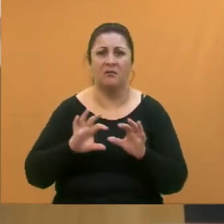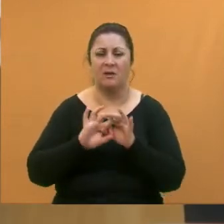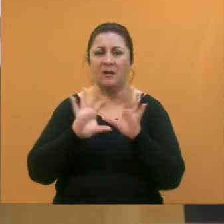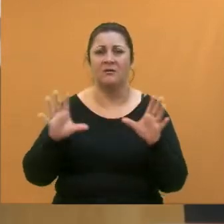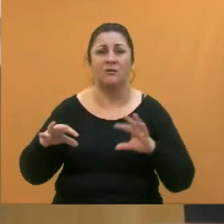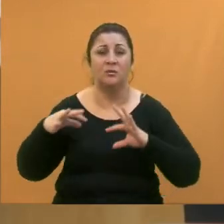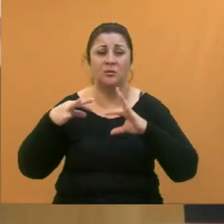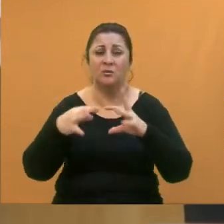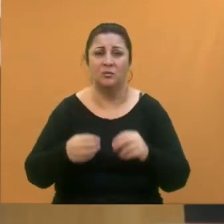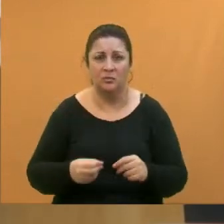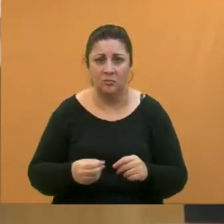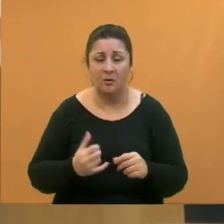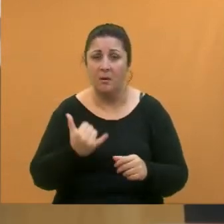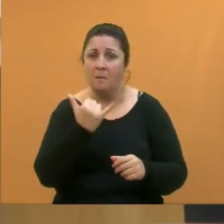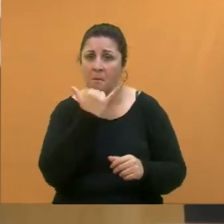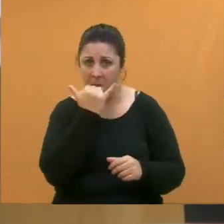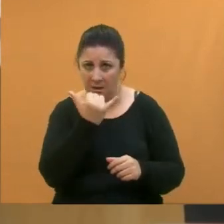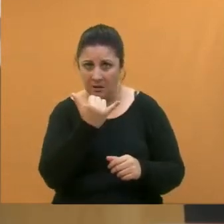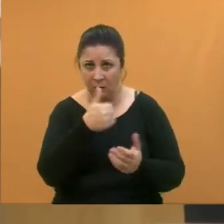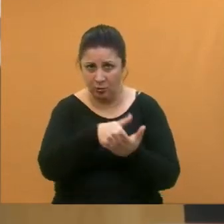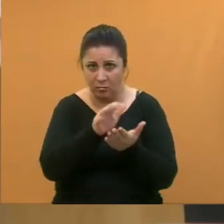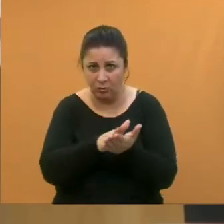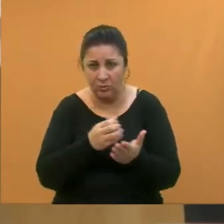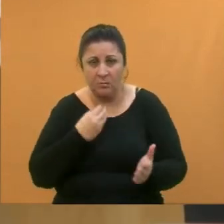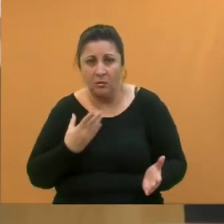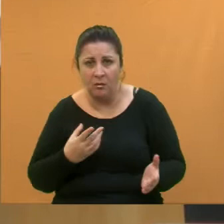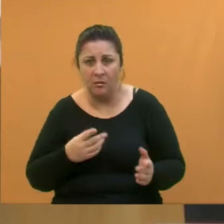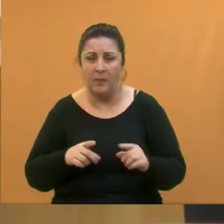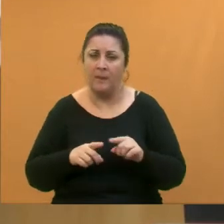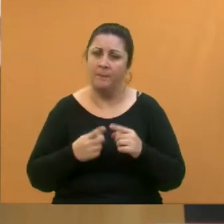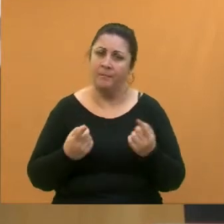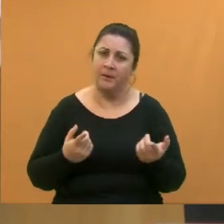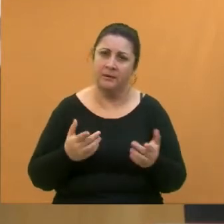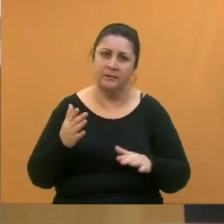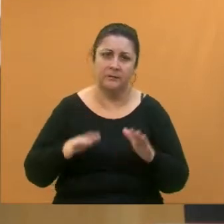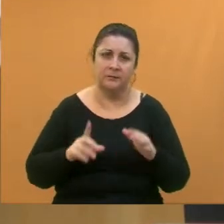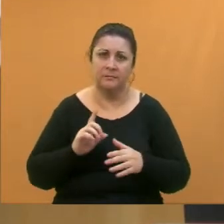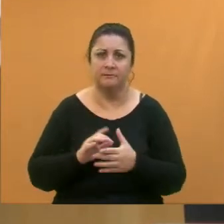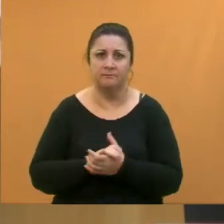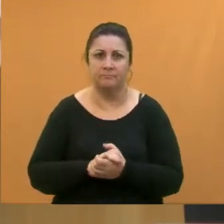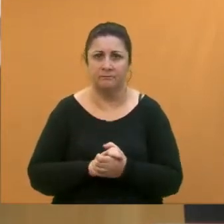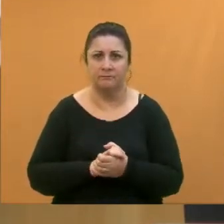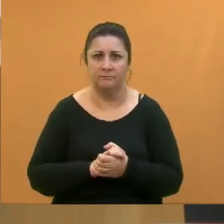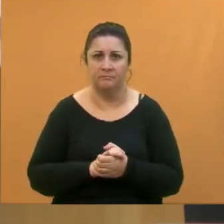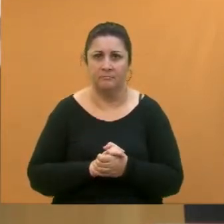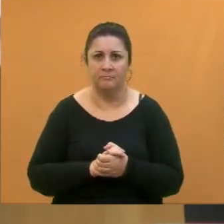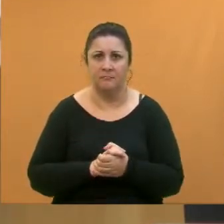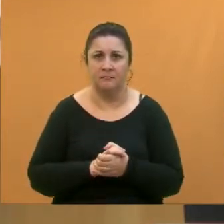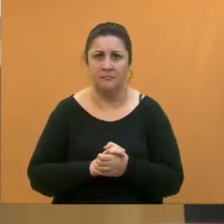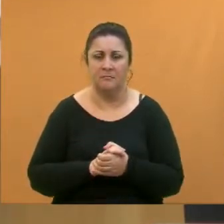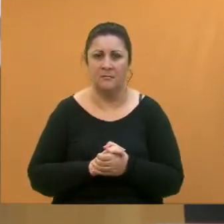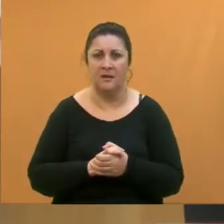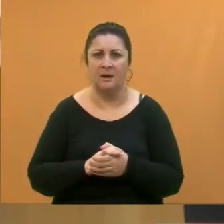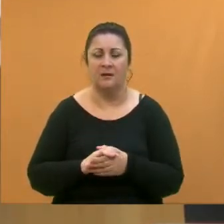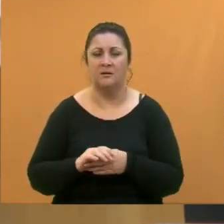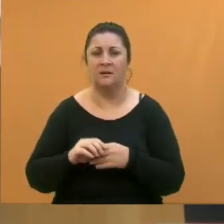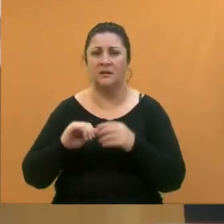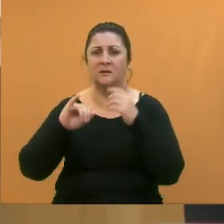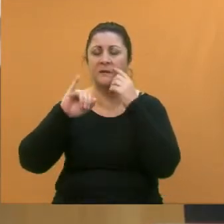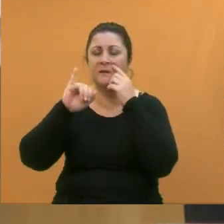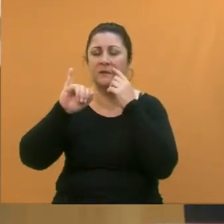A anistia ela é importante em algumas situações. Nós já votamos aqui alguns projetos de fato, por exemplo, questão de IPTU, questão